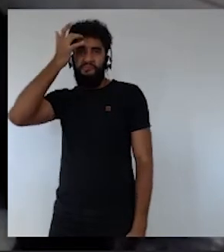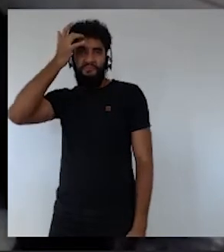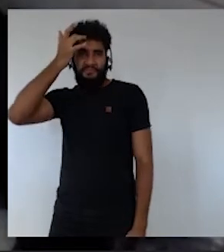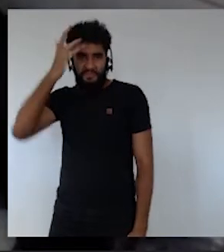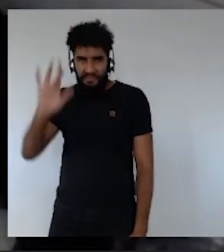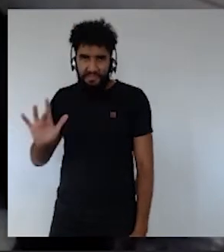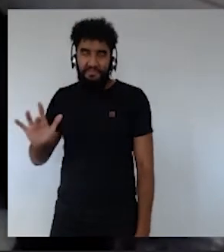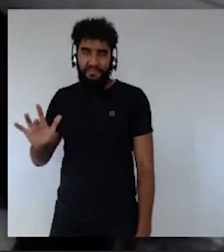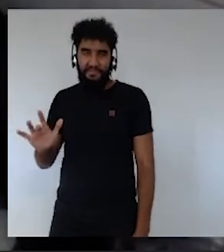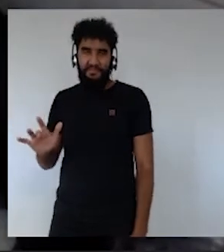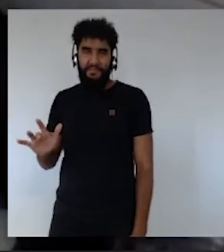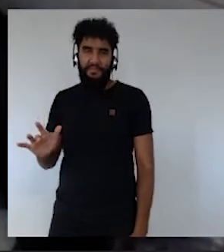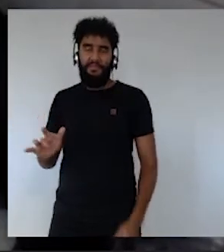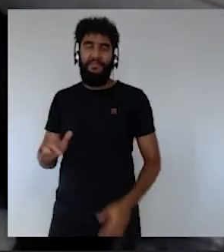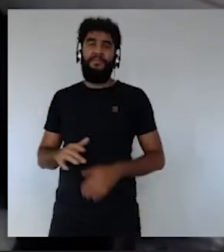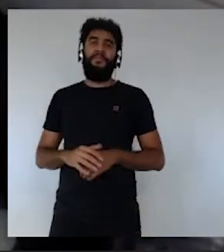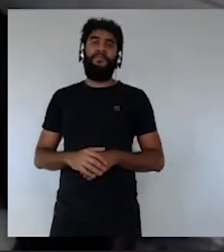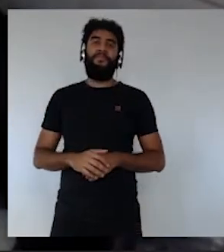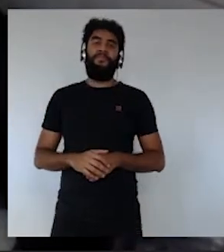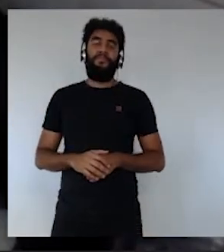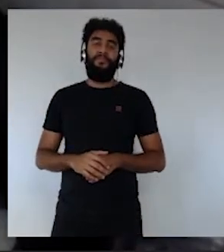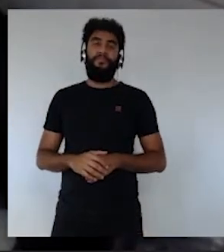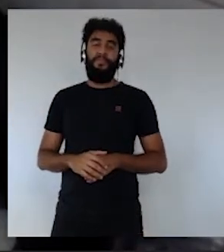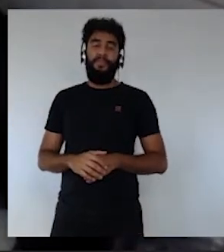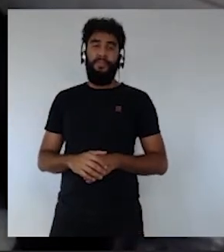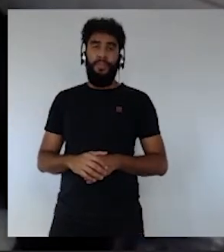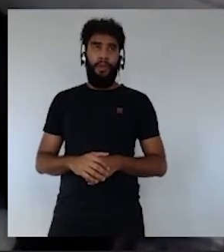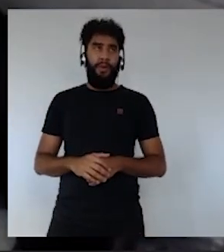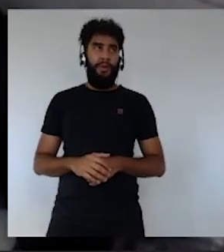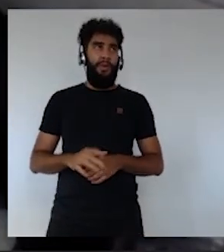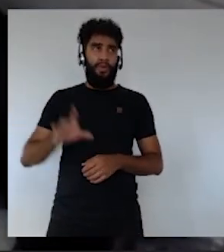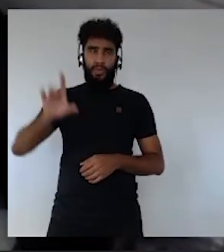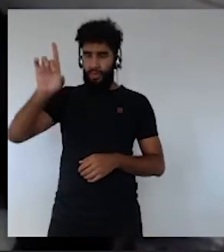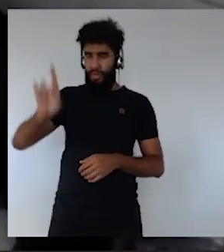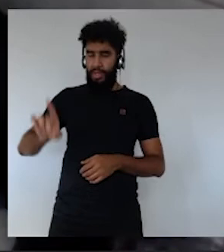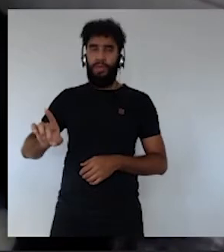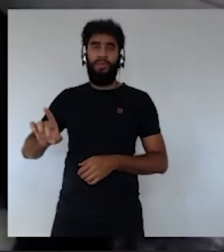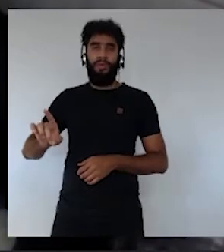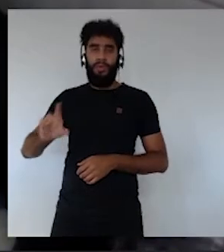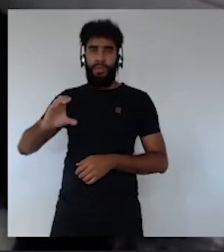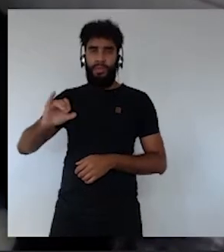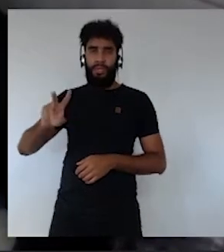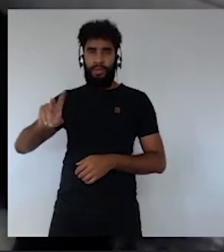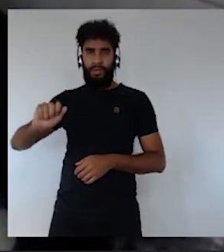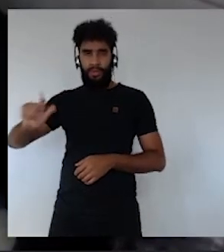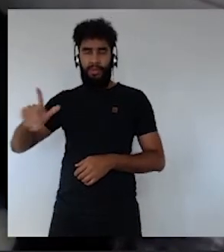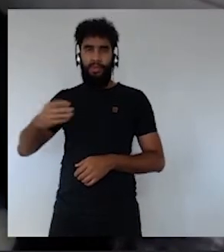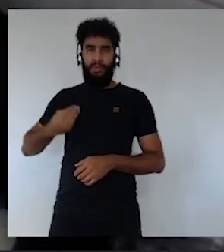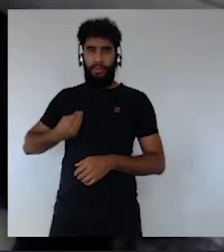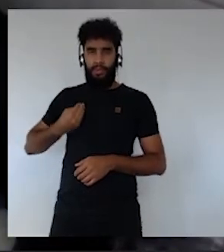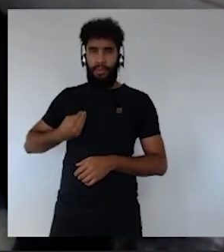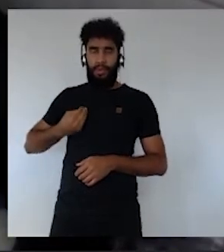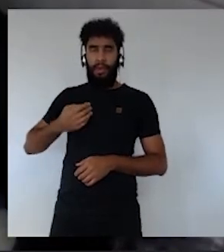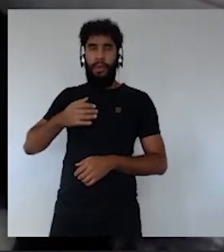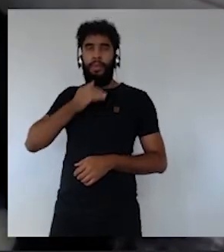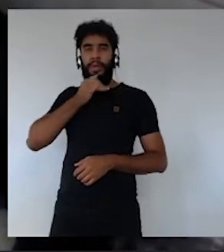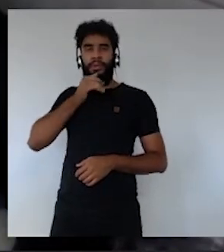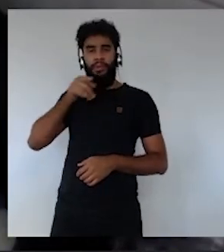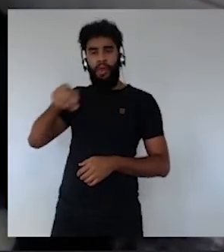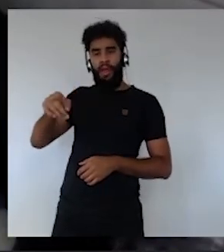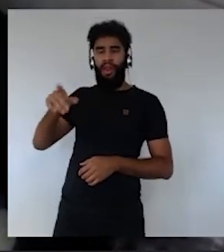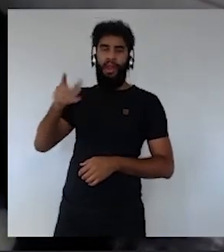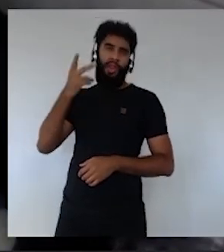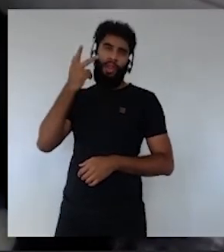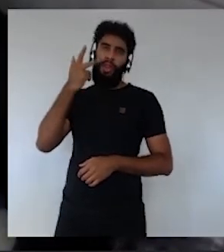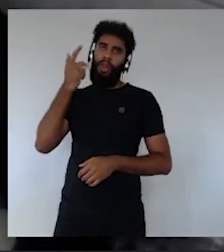previsibilidade, imprevisibilidade, perdão, do direito civil está presente, é imprevisível. As pessoas tratam, isso é normal, há